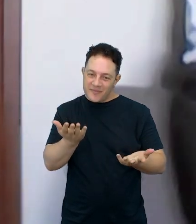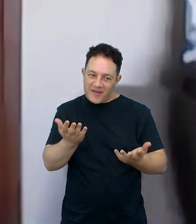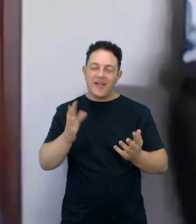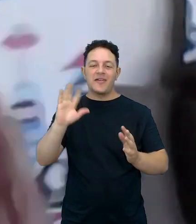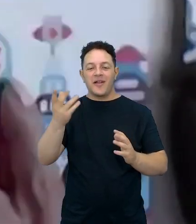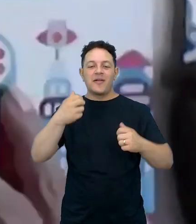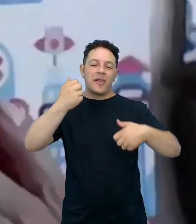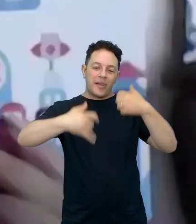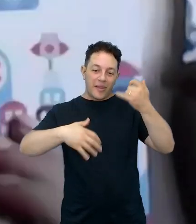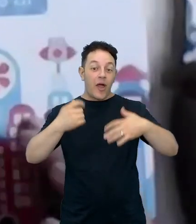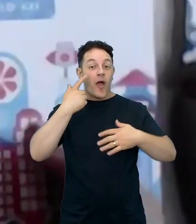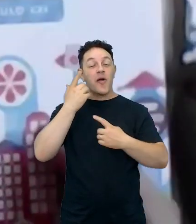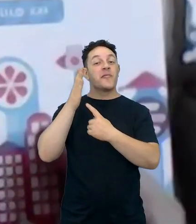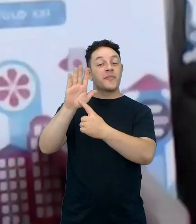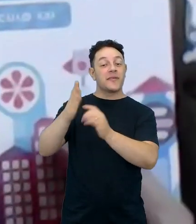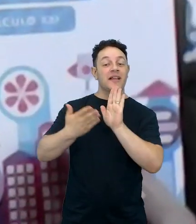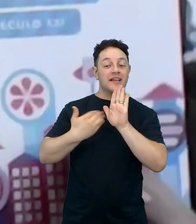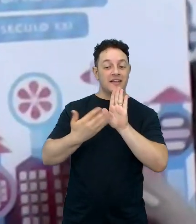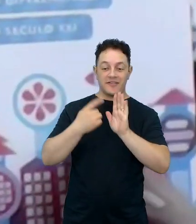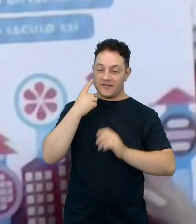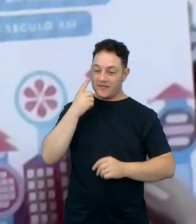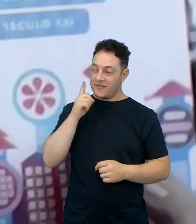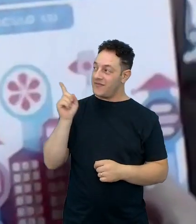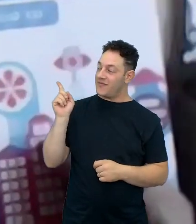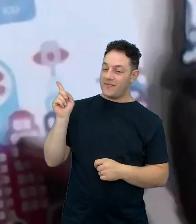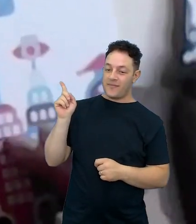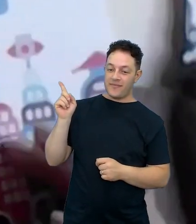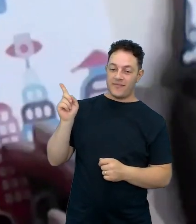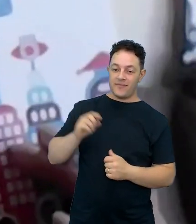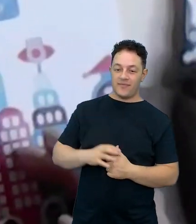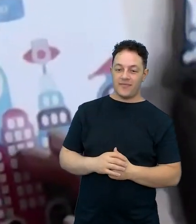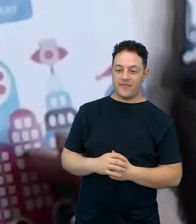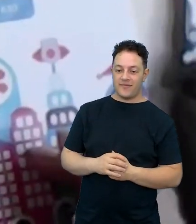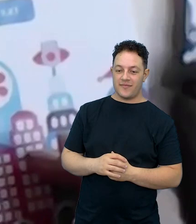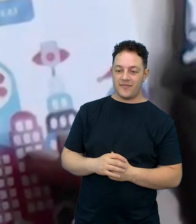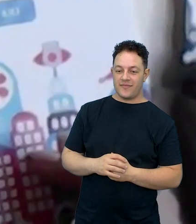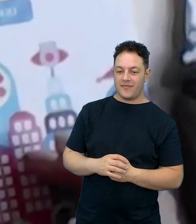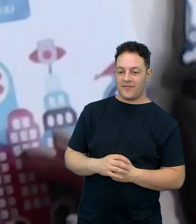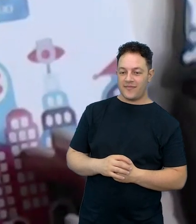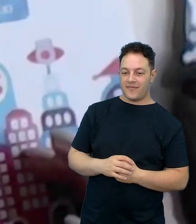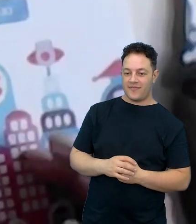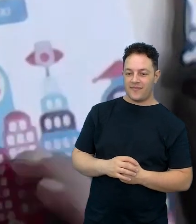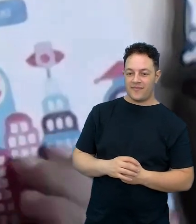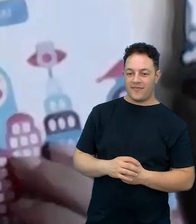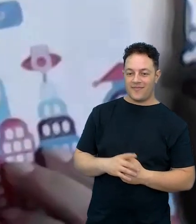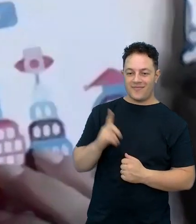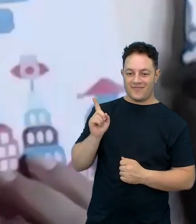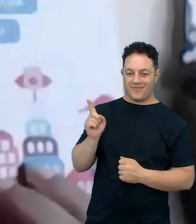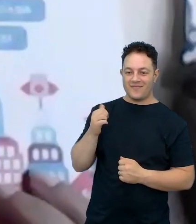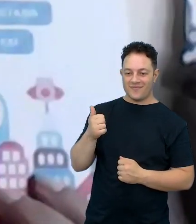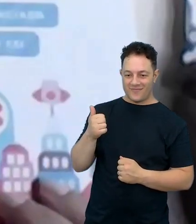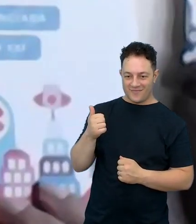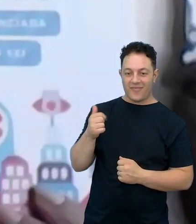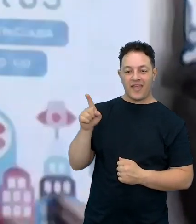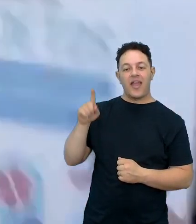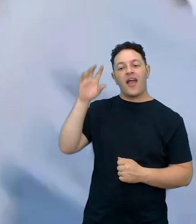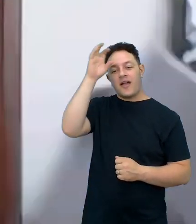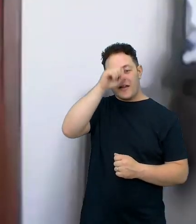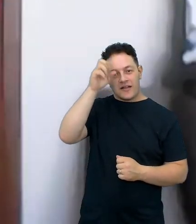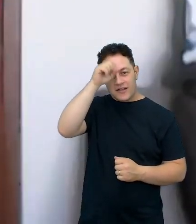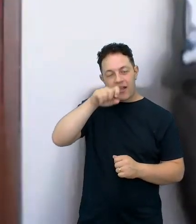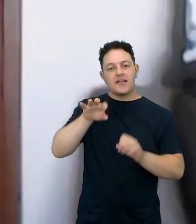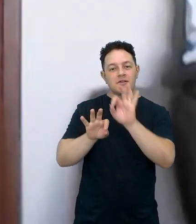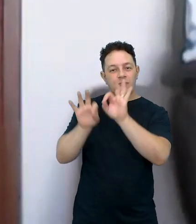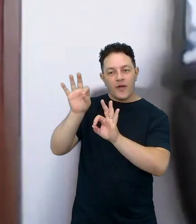tela. Então, eu vou mostrar aqui. Esse é o livro que a gente está trabalhando do Bender, tá bom? Que é a aprendizagem baseada